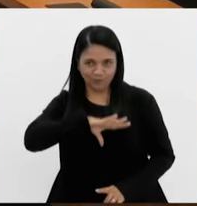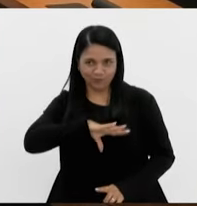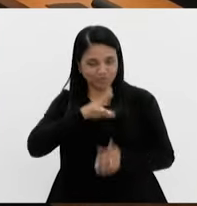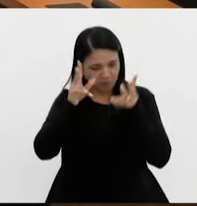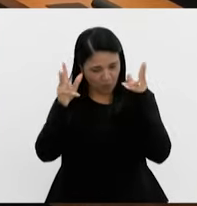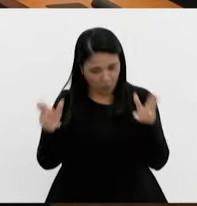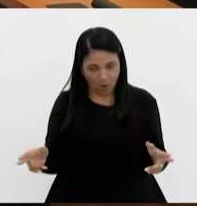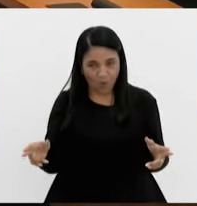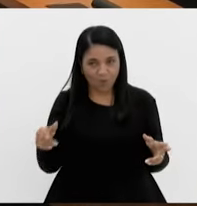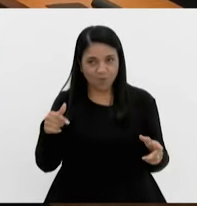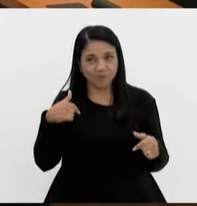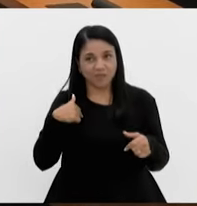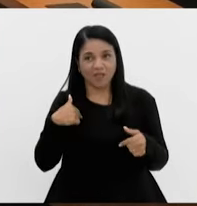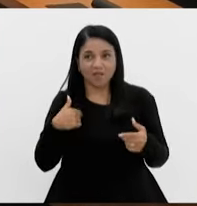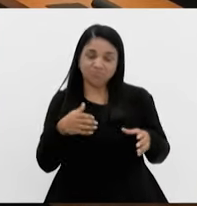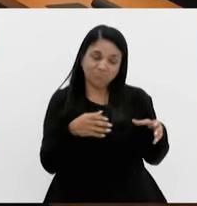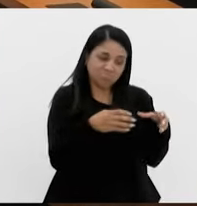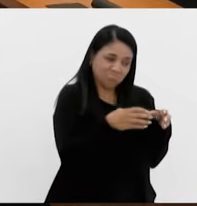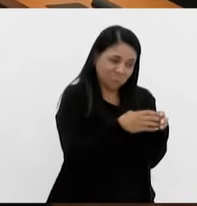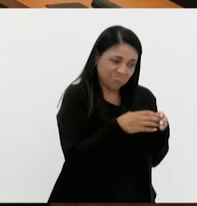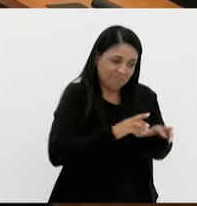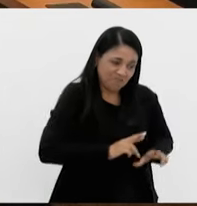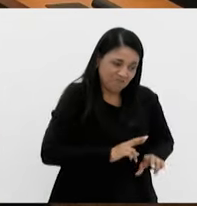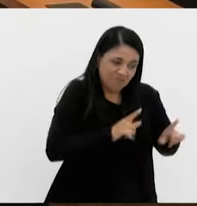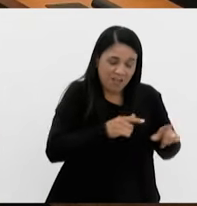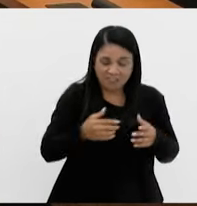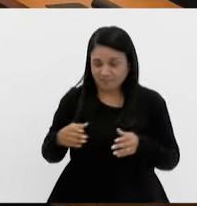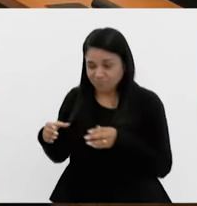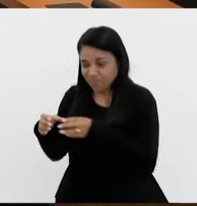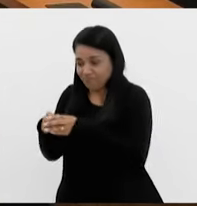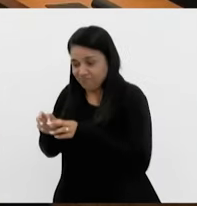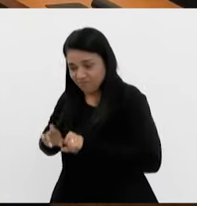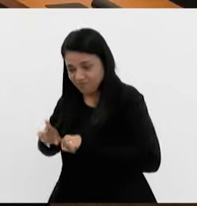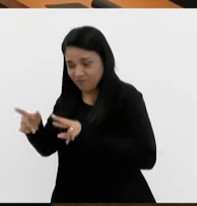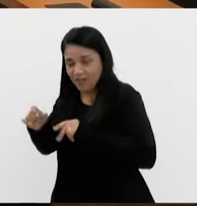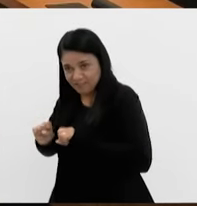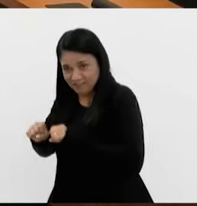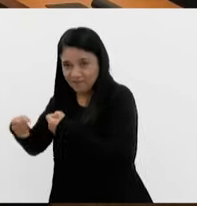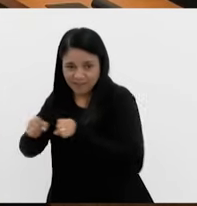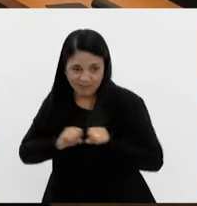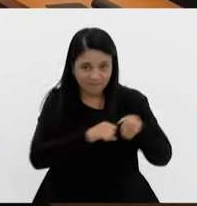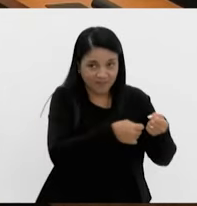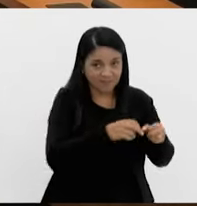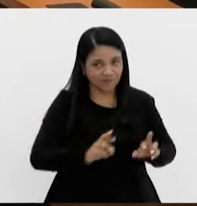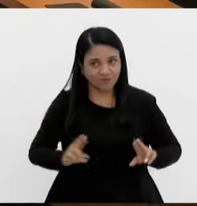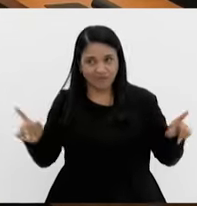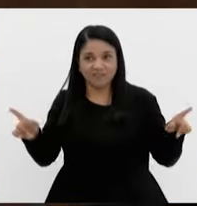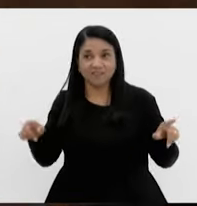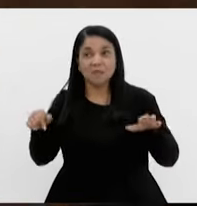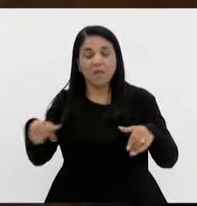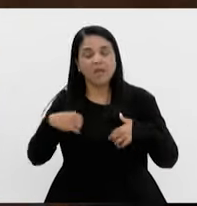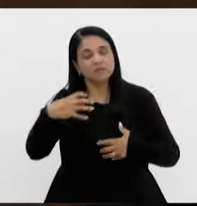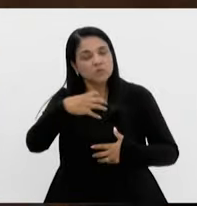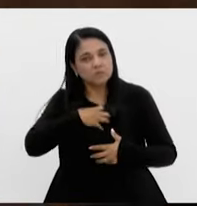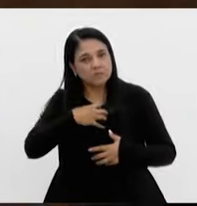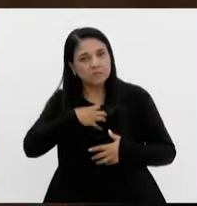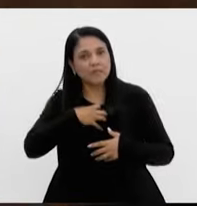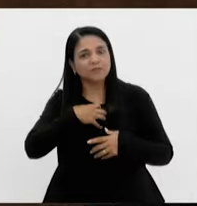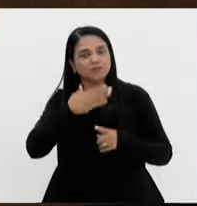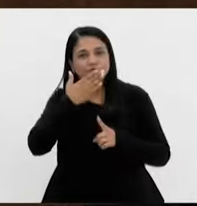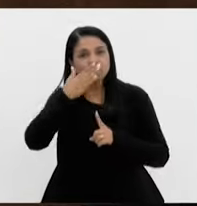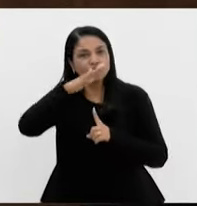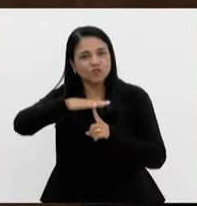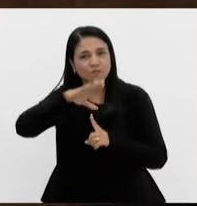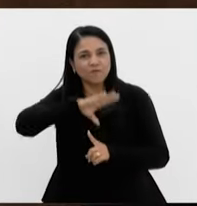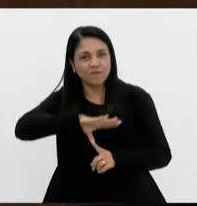outro lado eu não vou ter nunca em comum com você mas esse sentimento parabenizo vossa excelência pelo projeto de lei o sentimento jamais pode